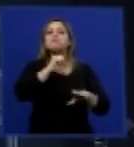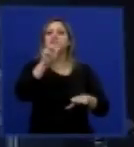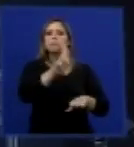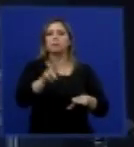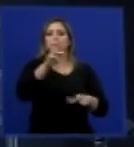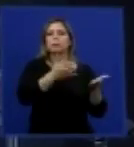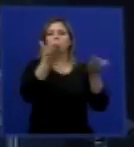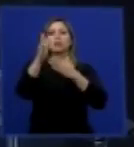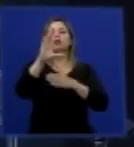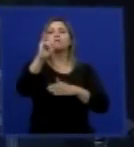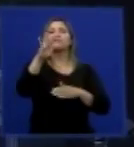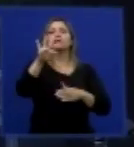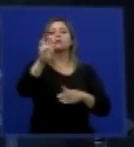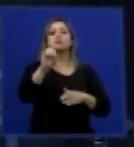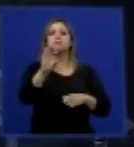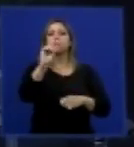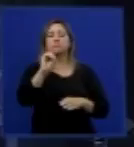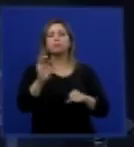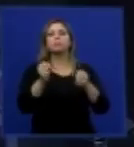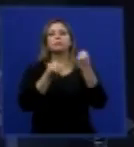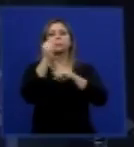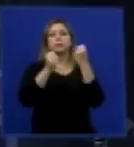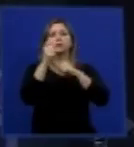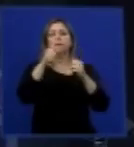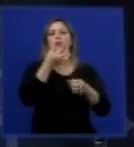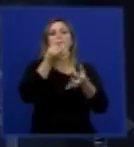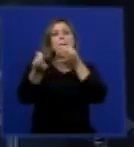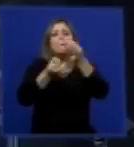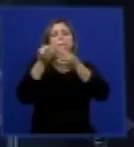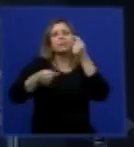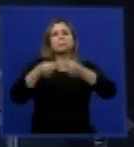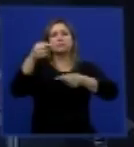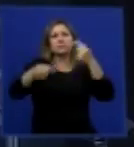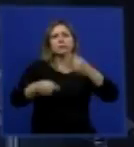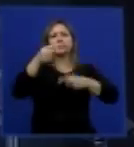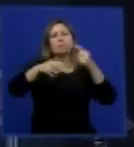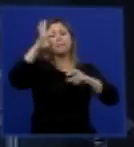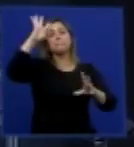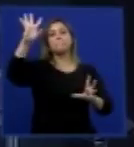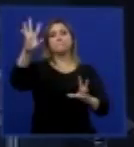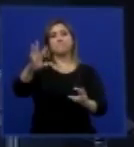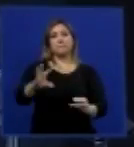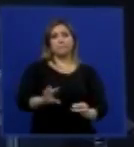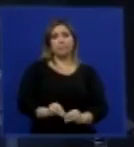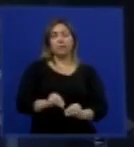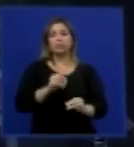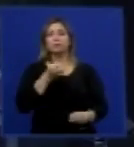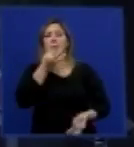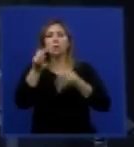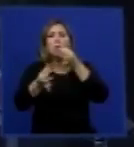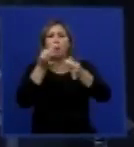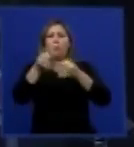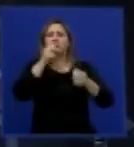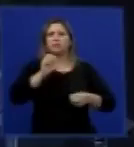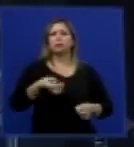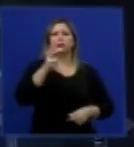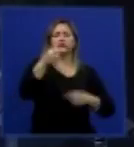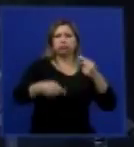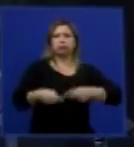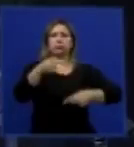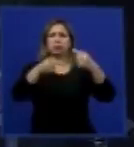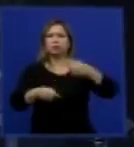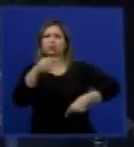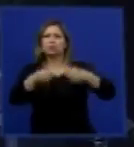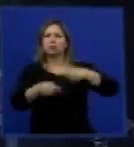cimento quando iniciamos as discussões de pronto percebemos que tudo que havia se discutido até agora e por um